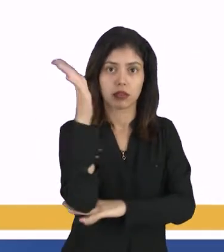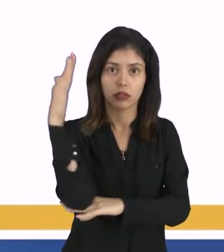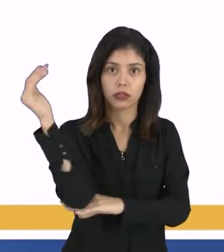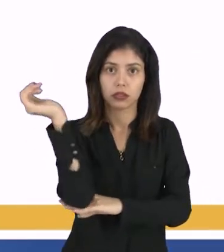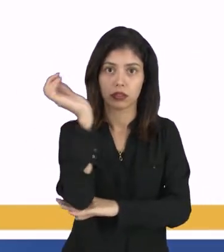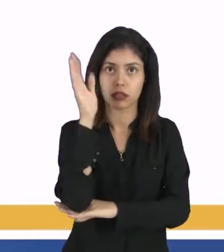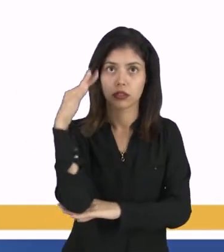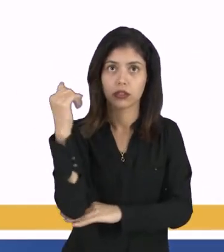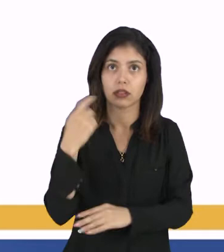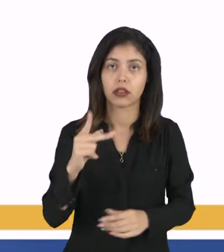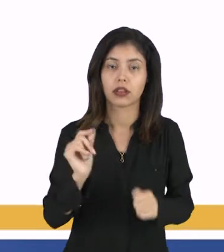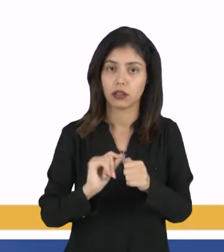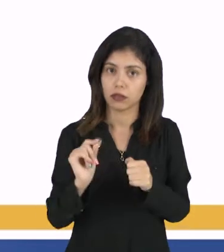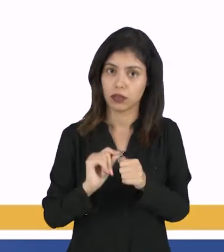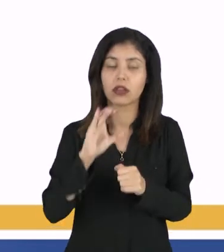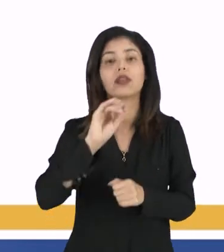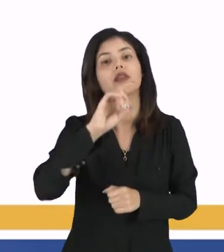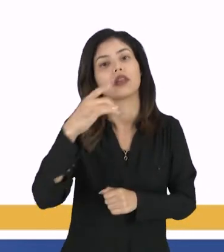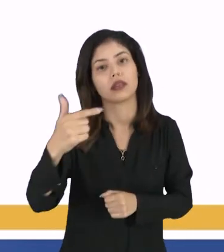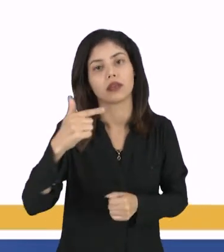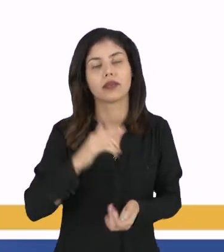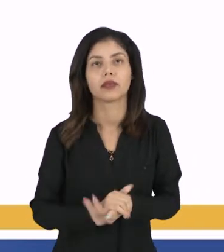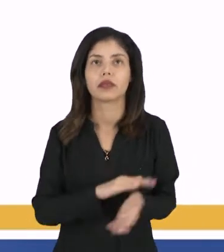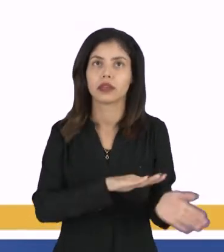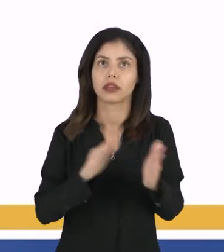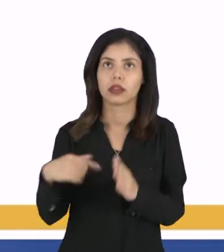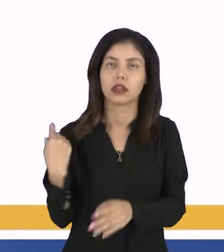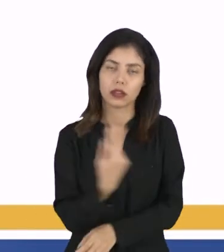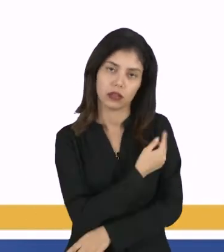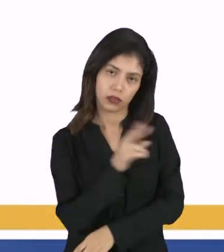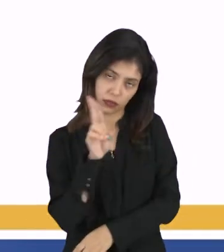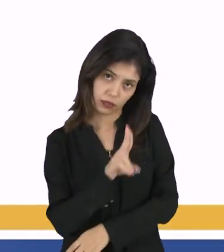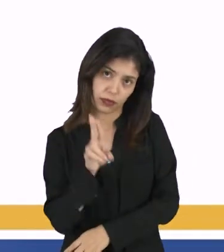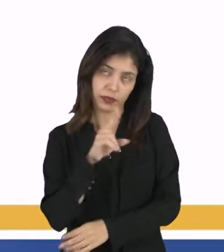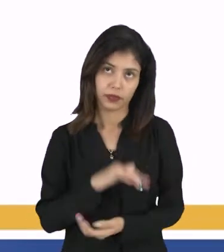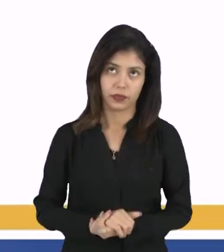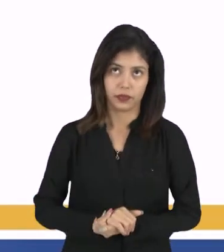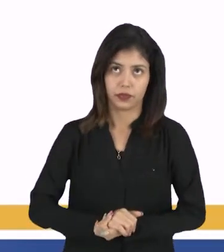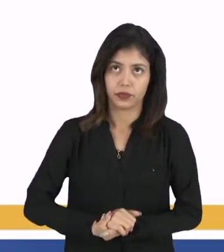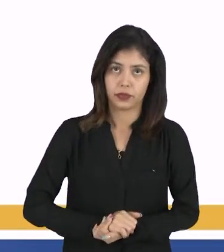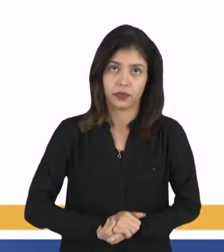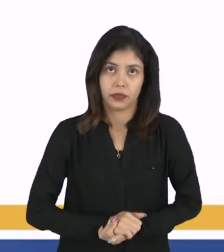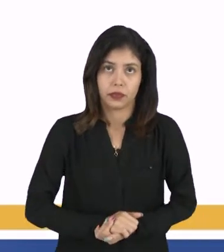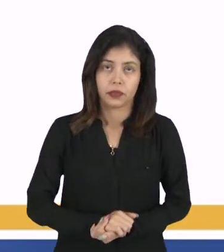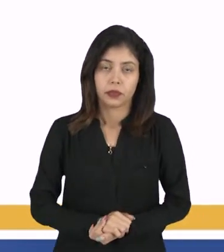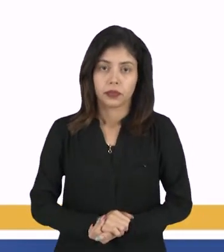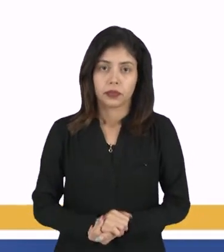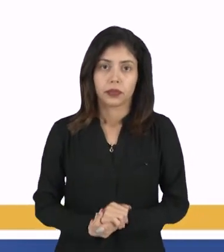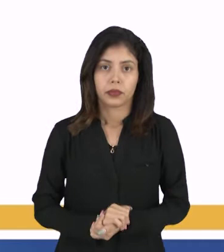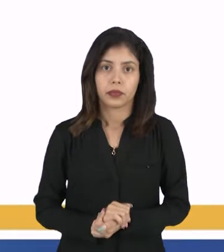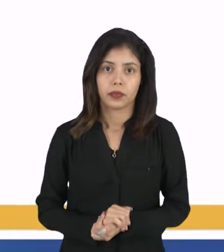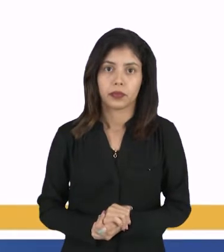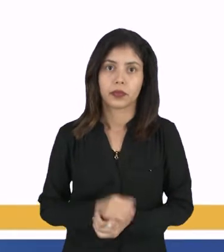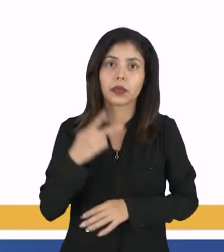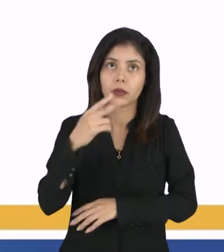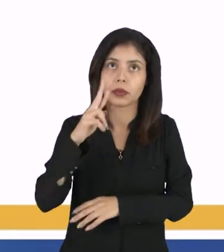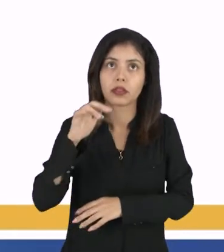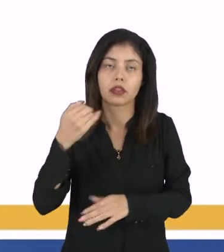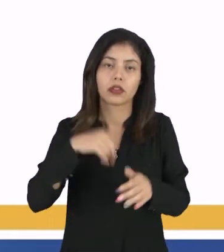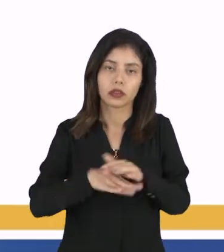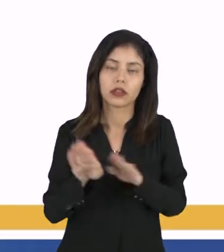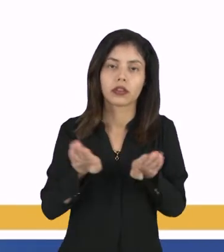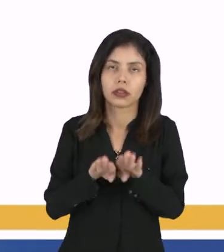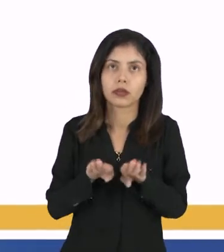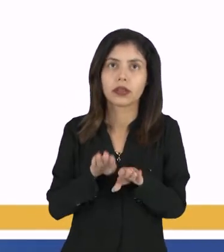que realmente produzem o oxigênio, né, a grande parte do oxigênio que nós utilizamos na nossa respiração, tá? Então as algas são protistas, estão dentro do